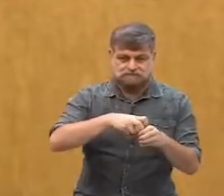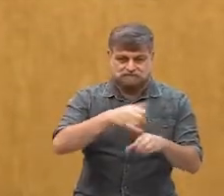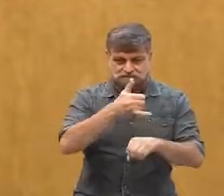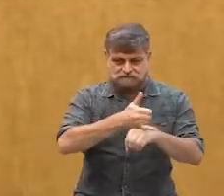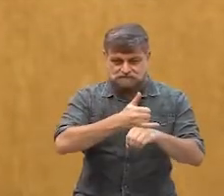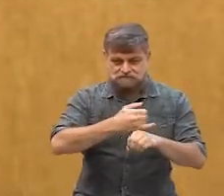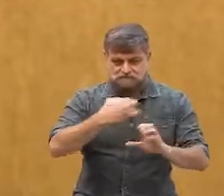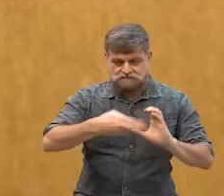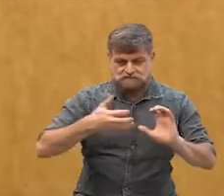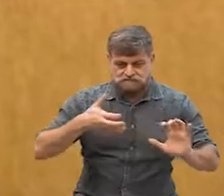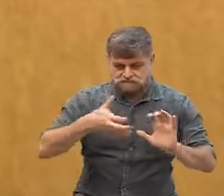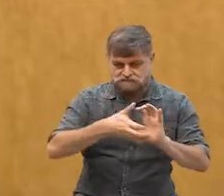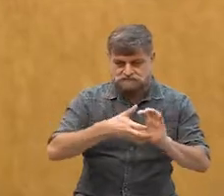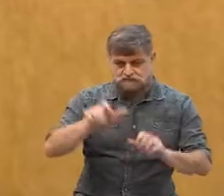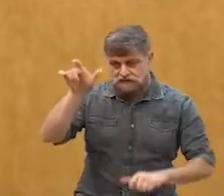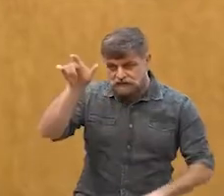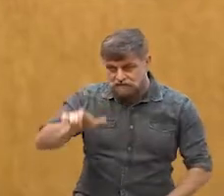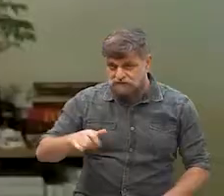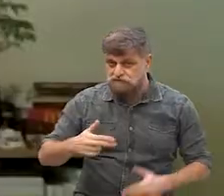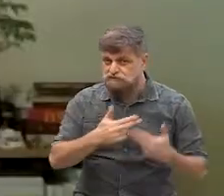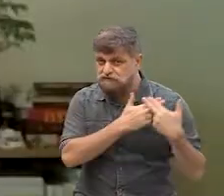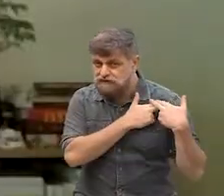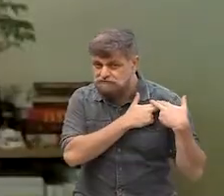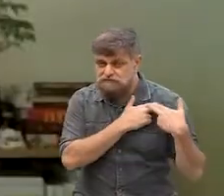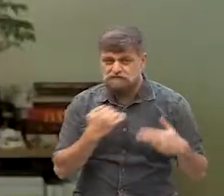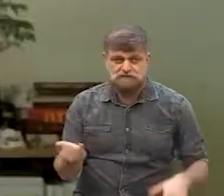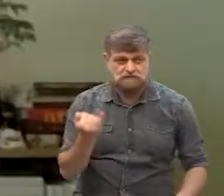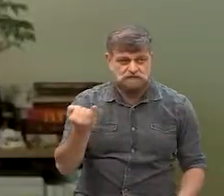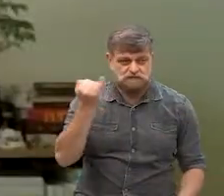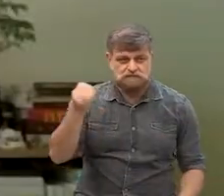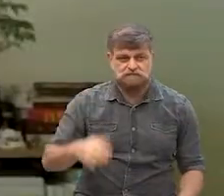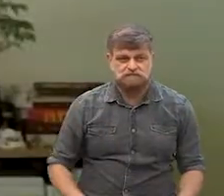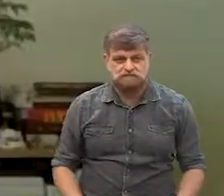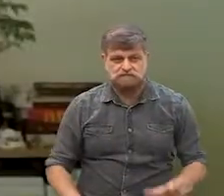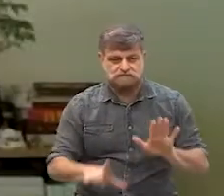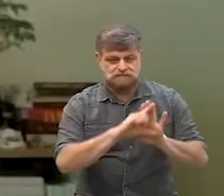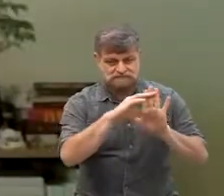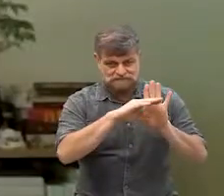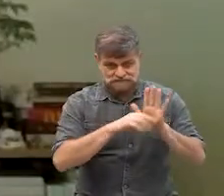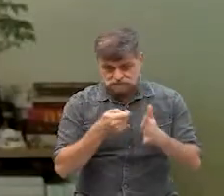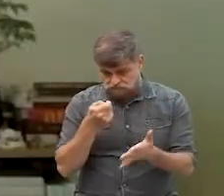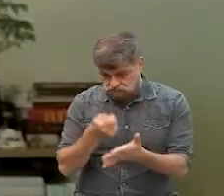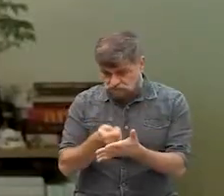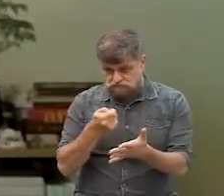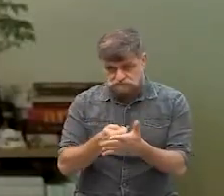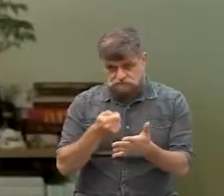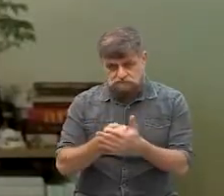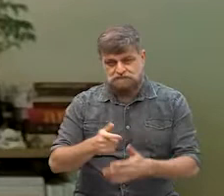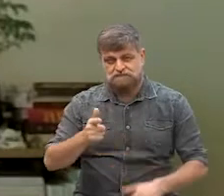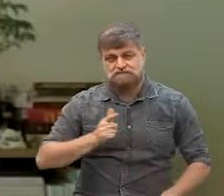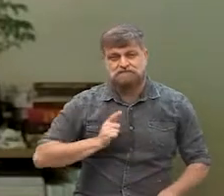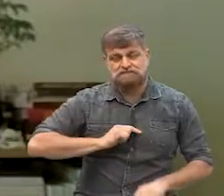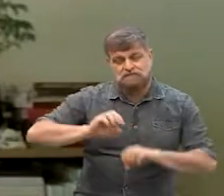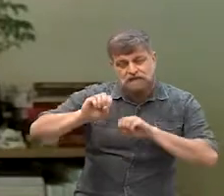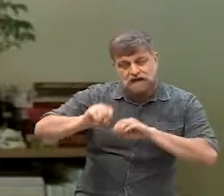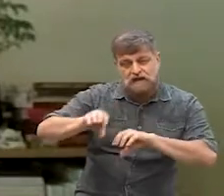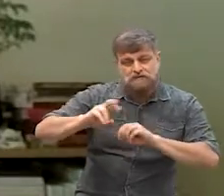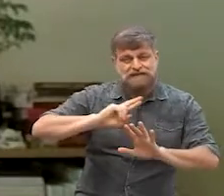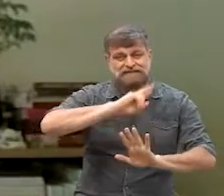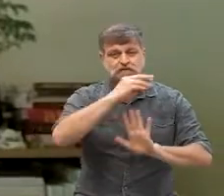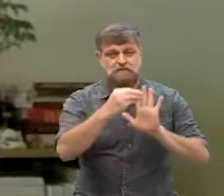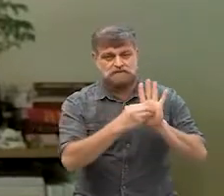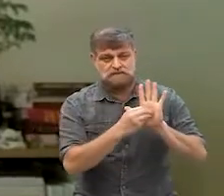Então, o papel do consumidor é extremamente importante. Como a legislação já determina, né, a questão da educação ambiental